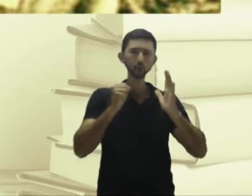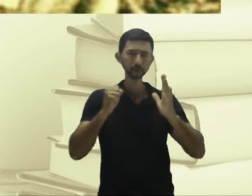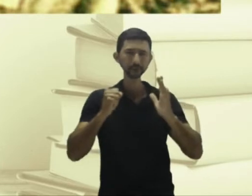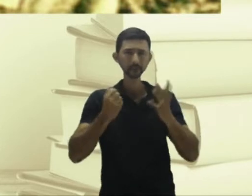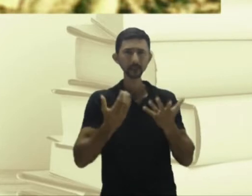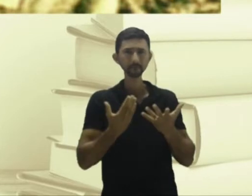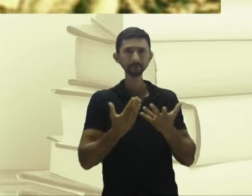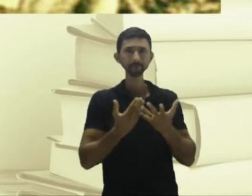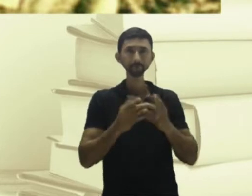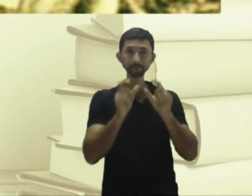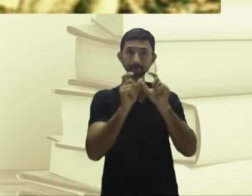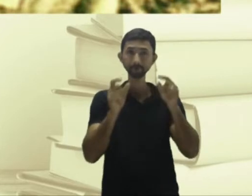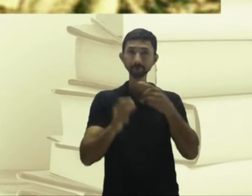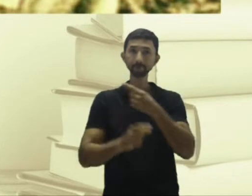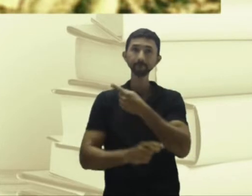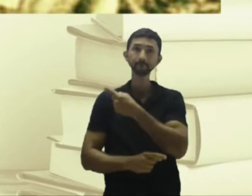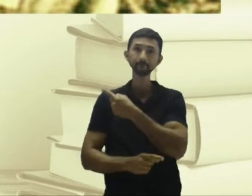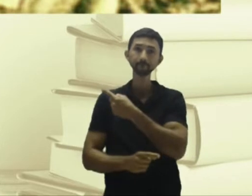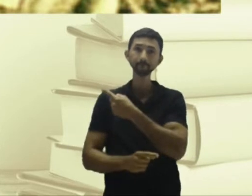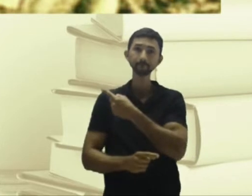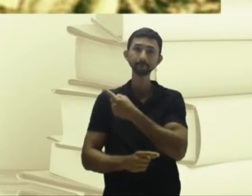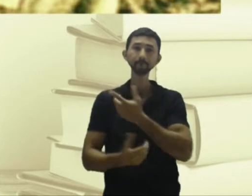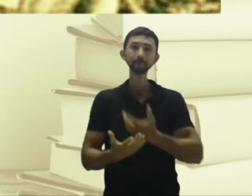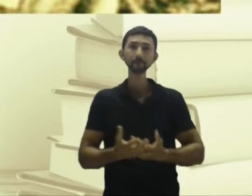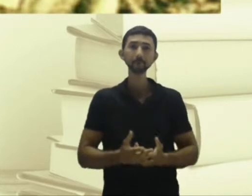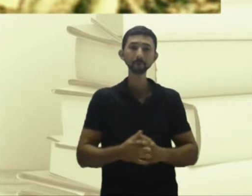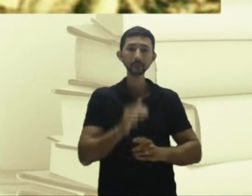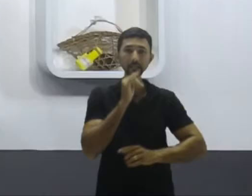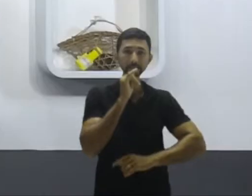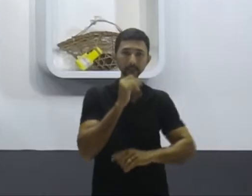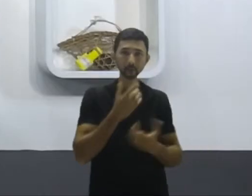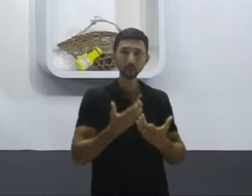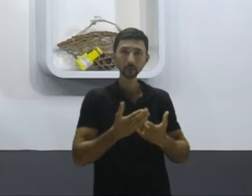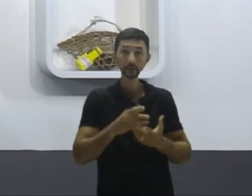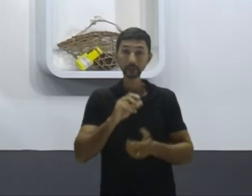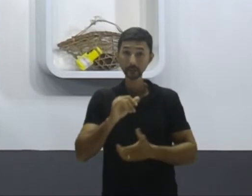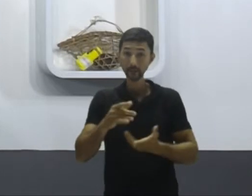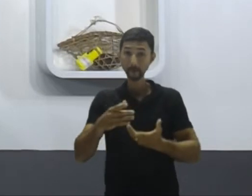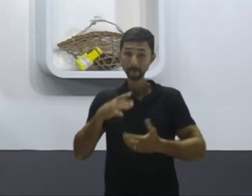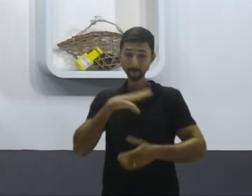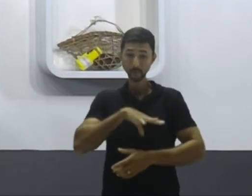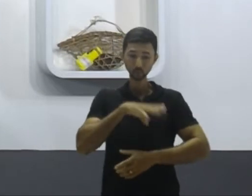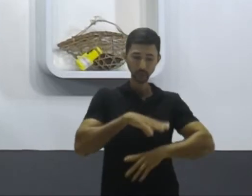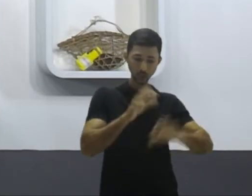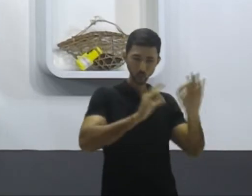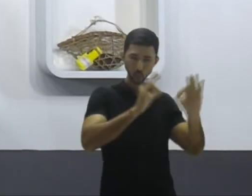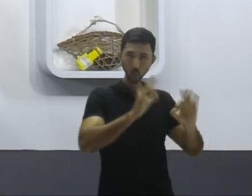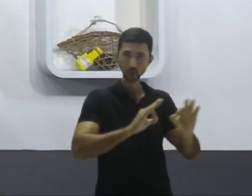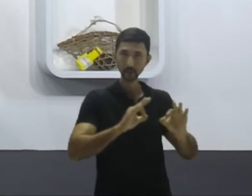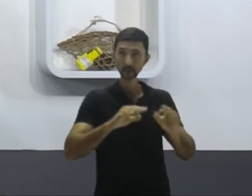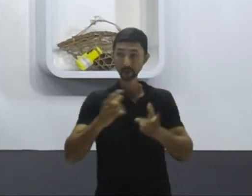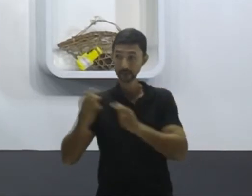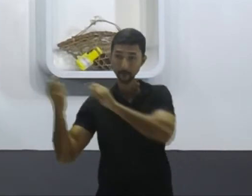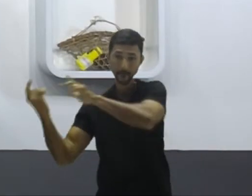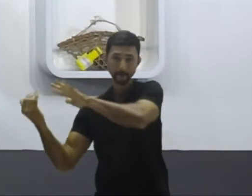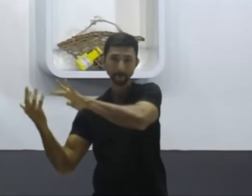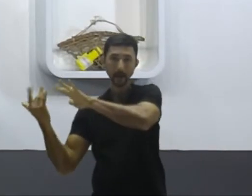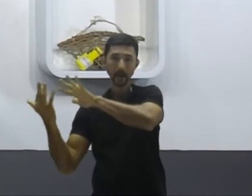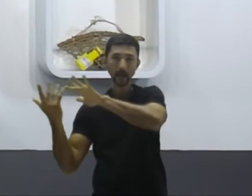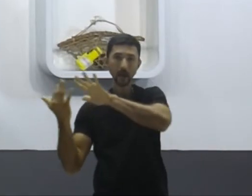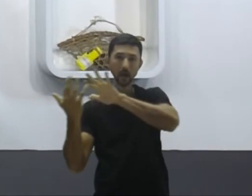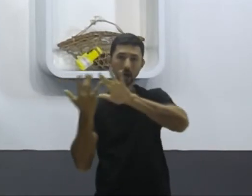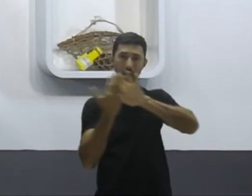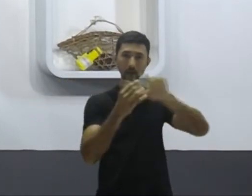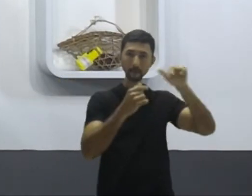é o que está aqui no slide, se os portugueses não tivessem feito isso, não tivessem trazido pessoas para ocupar